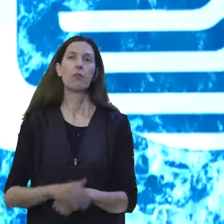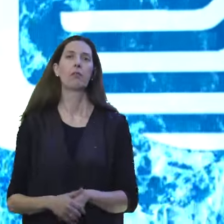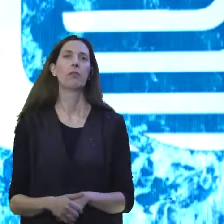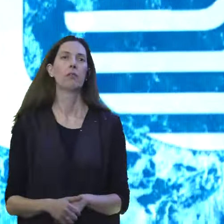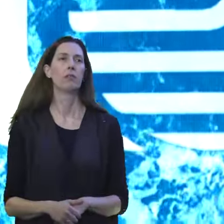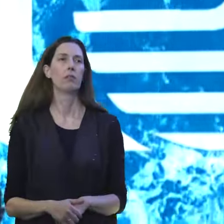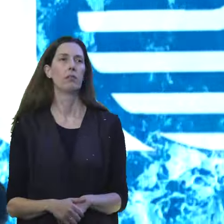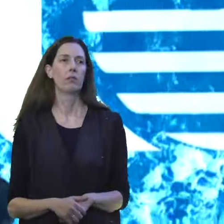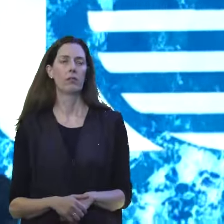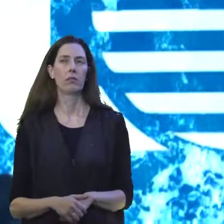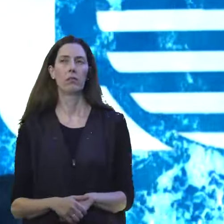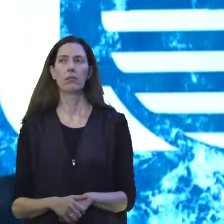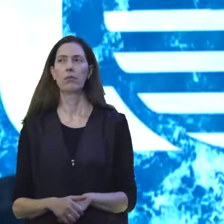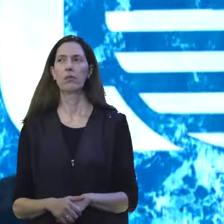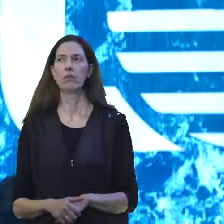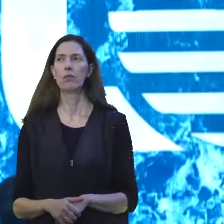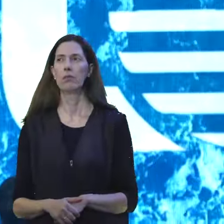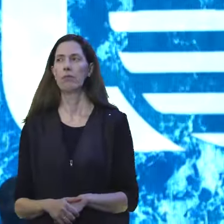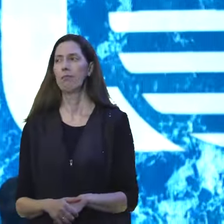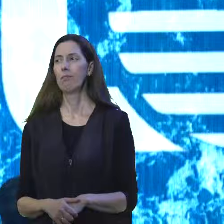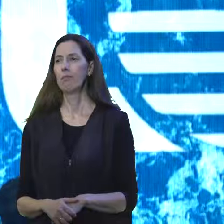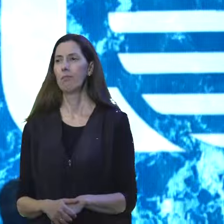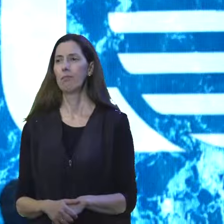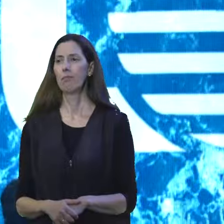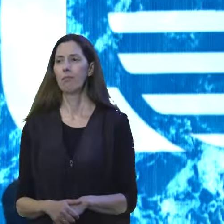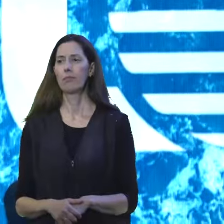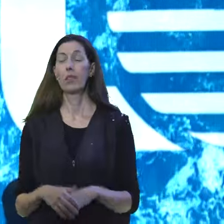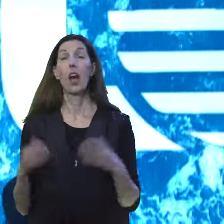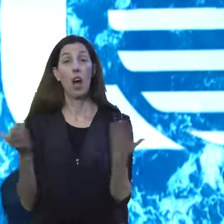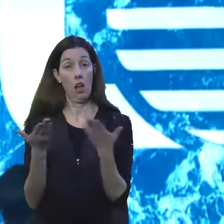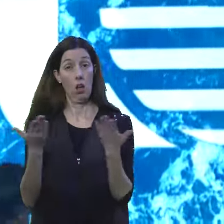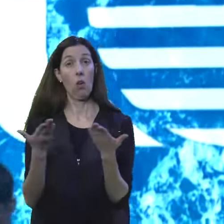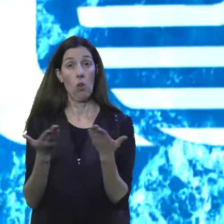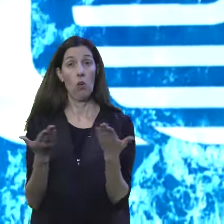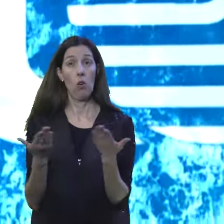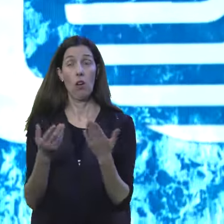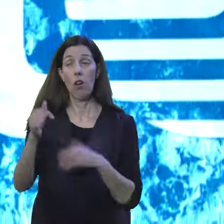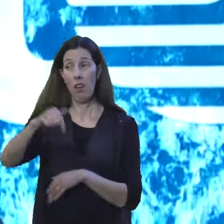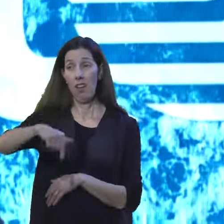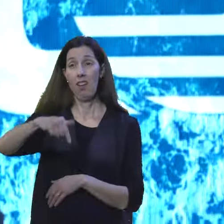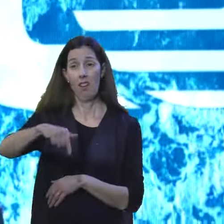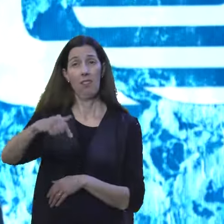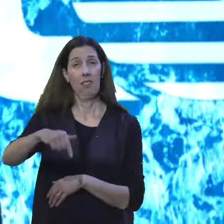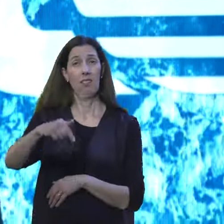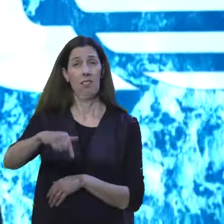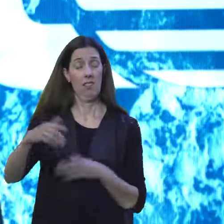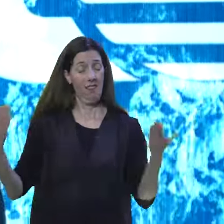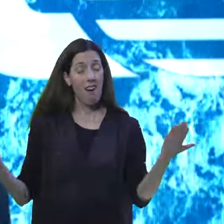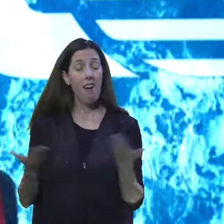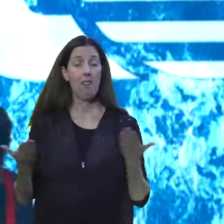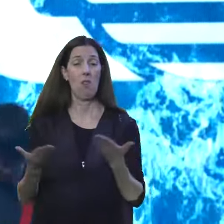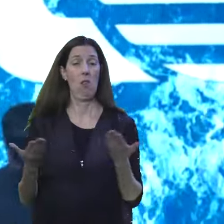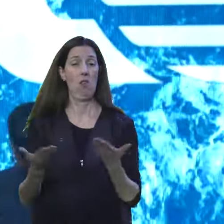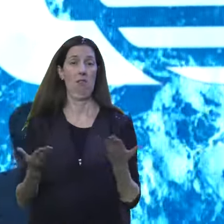Deixa embora para depois, isso dá para deixar. Agora o que está acontecendo aqui, tem que ser agora.